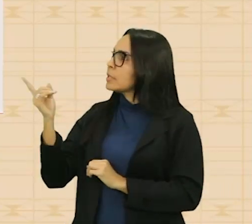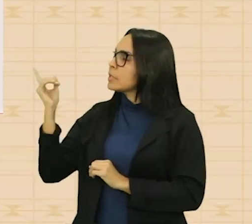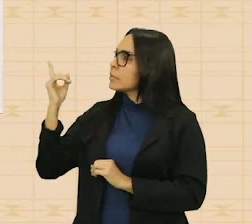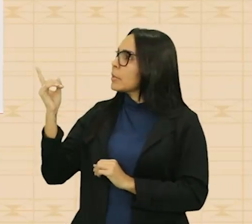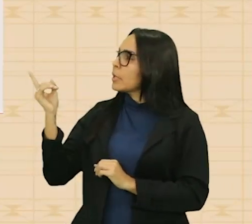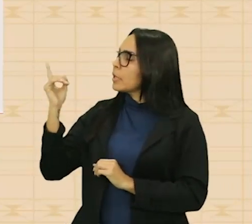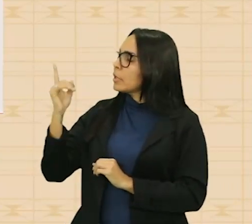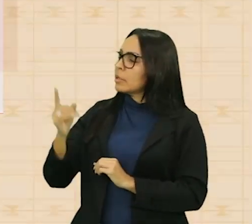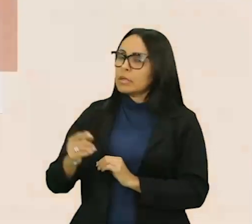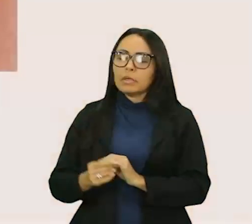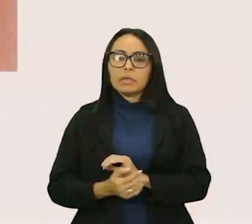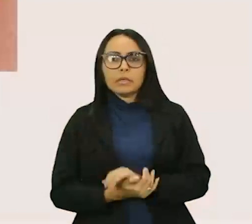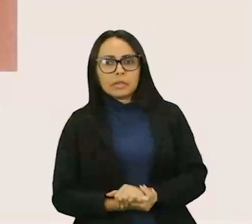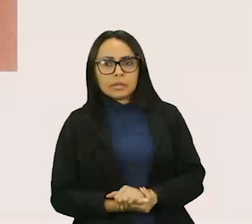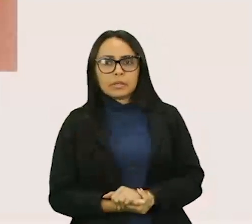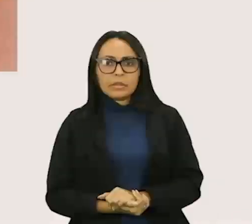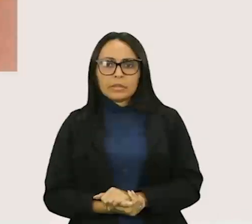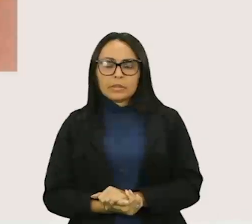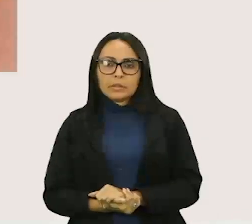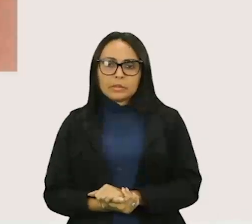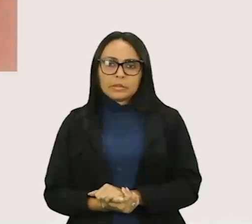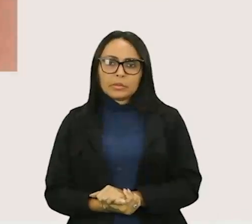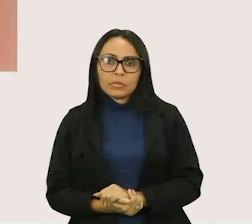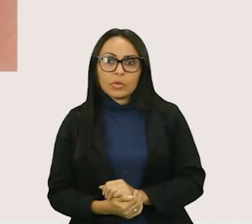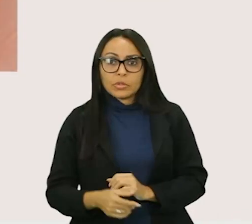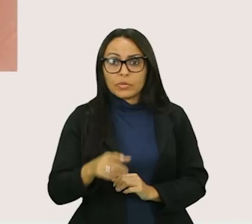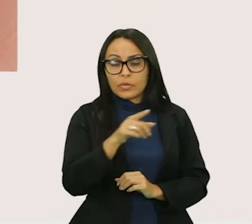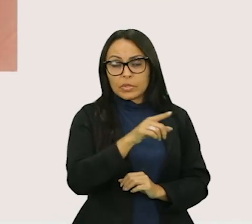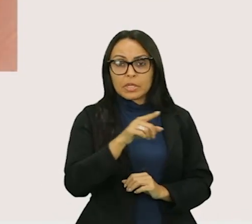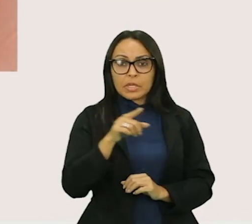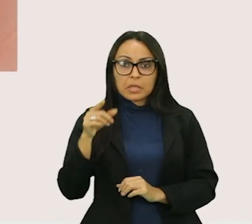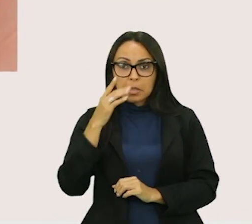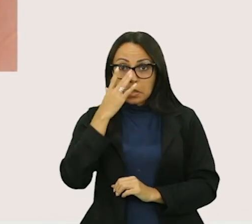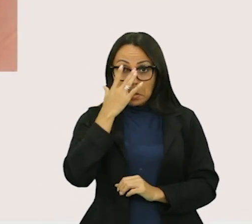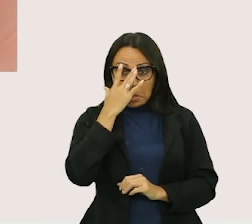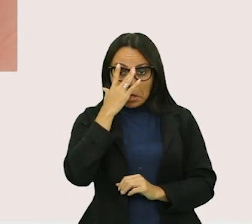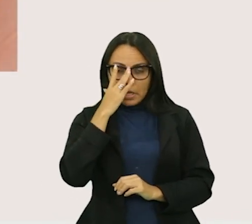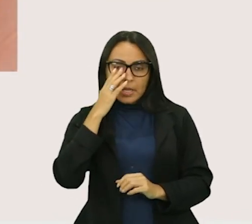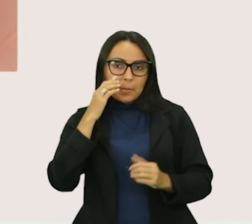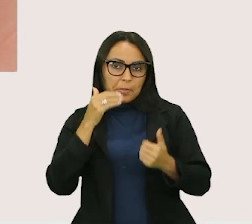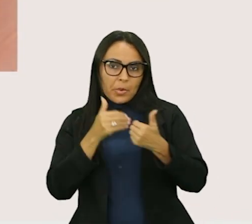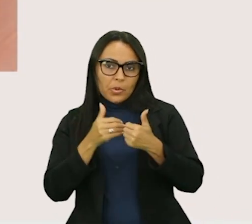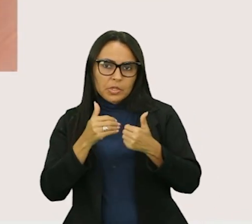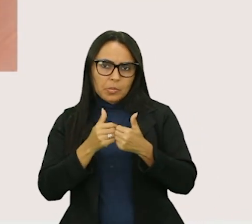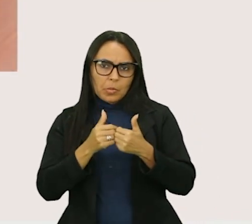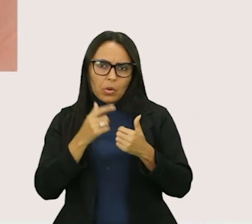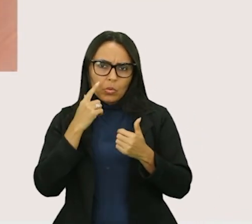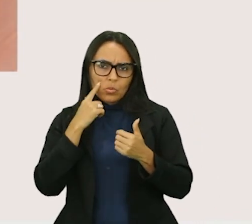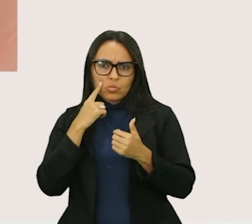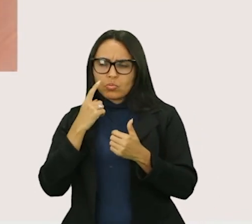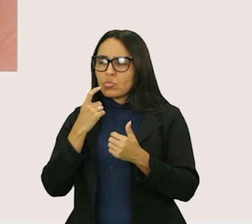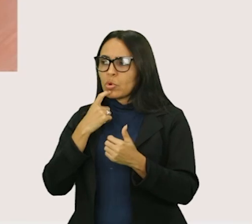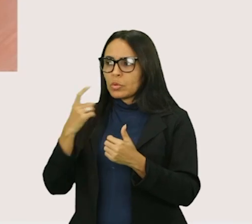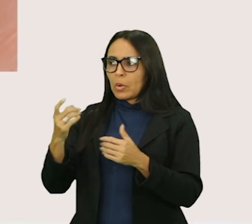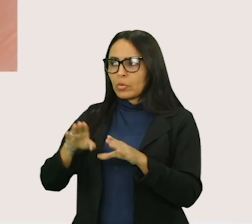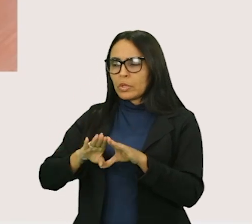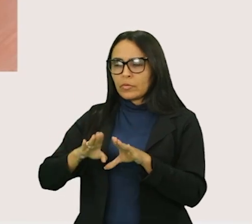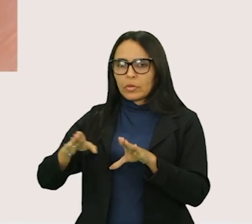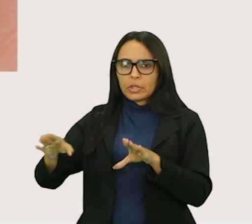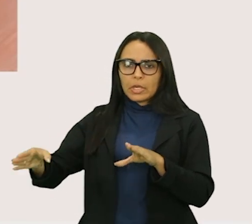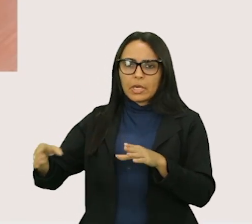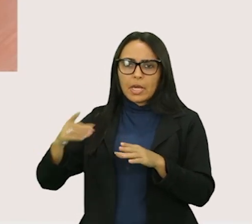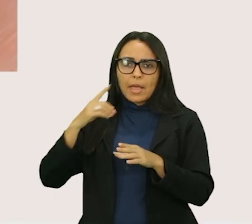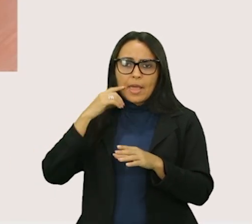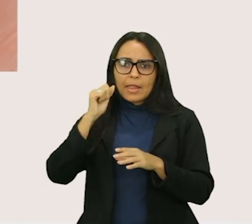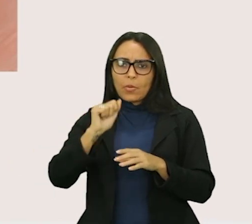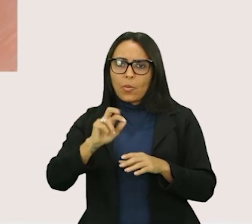coloca a tela cheia para mim aí, que quando você está ali próximo ao nível do mar, essa coluna de ar, ela é